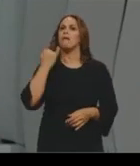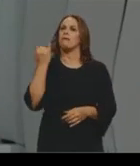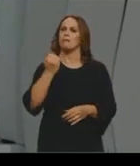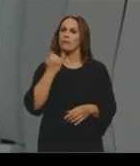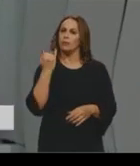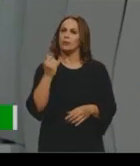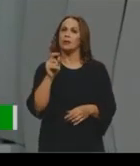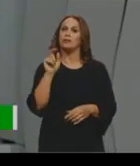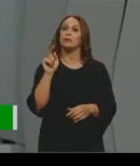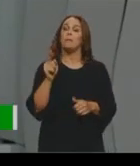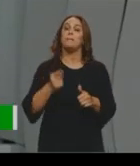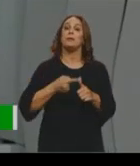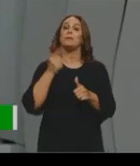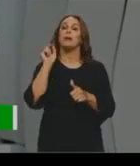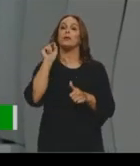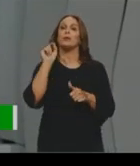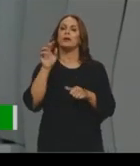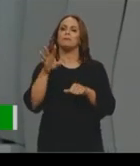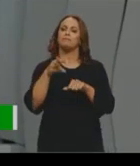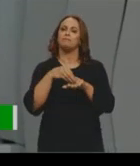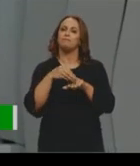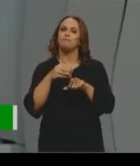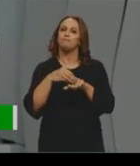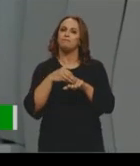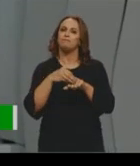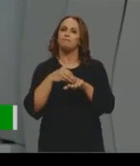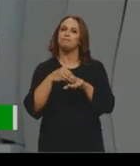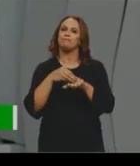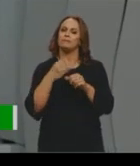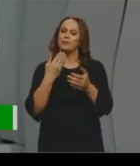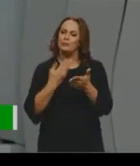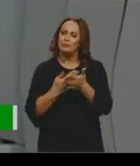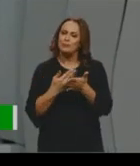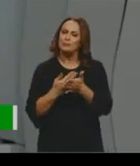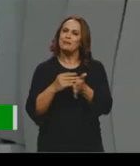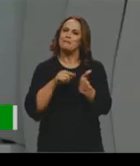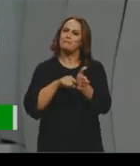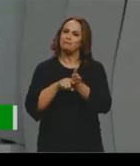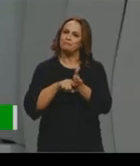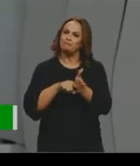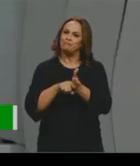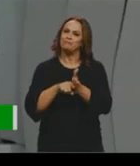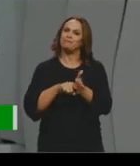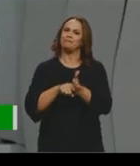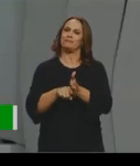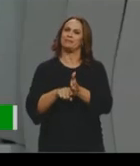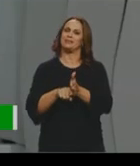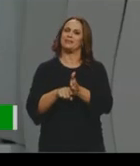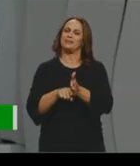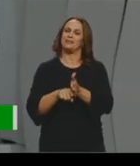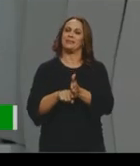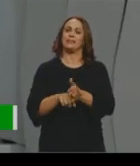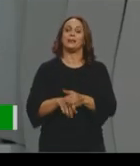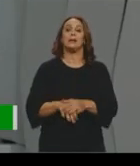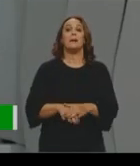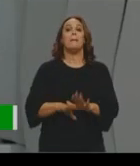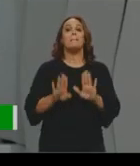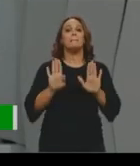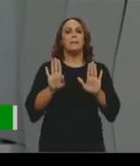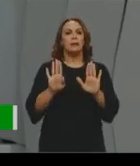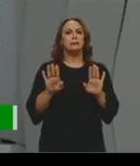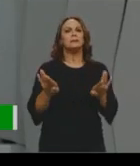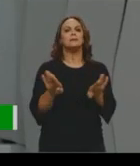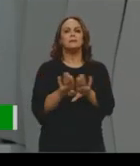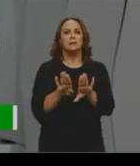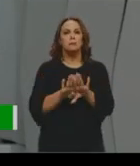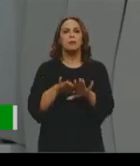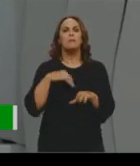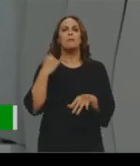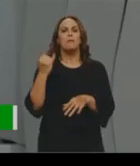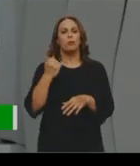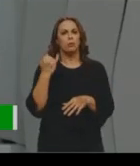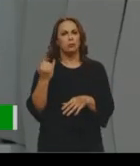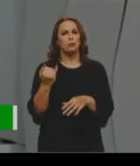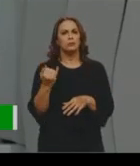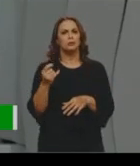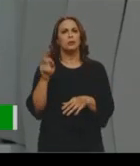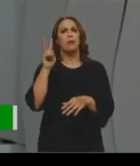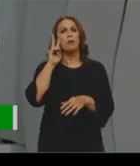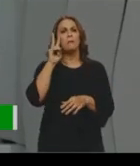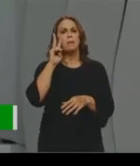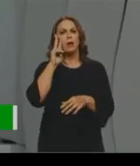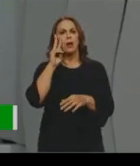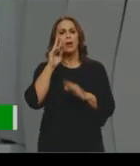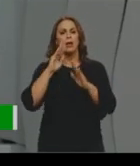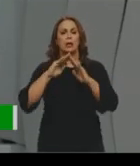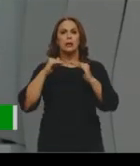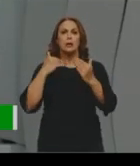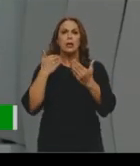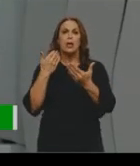precisa falar sobre isso, né? Eu acho que é um assunto que ele tem que estar presente. Mais uma vez, eu reforço que a escola ela é um lugar de debate, ela é um lugar de